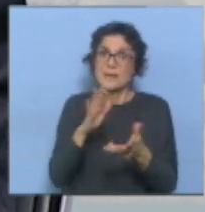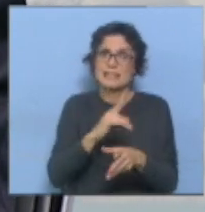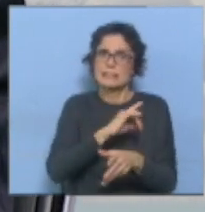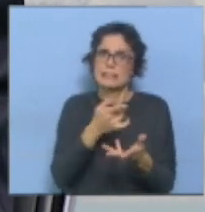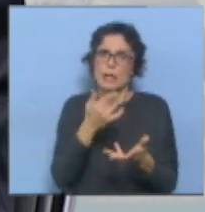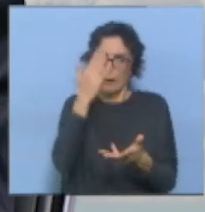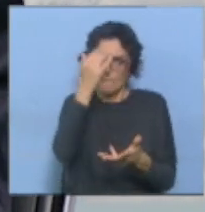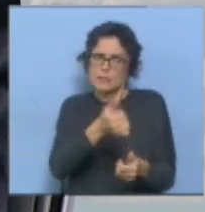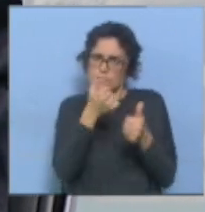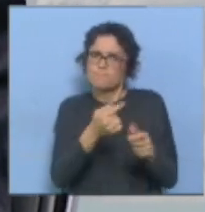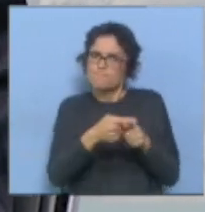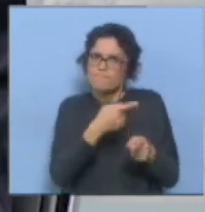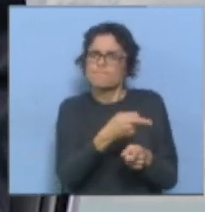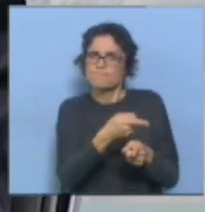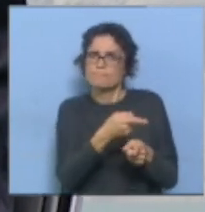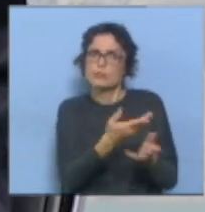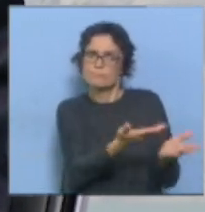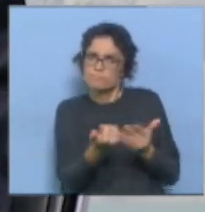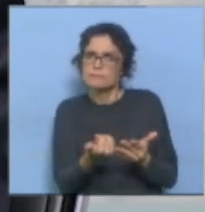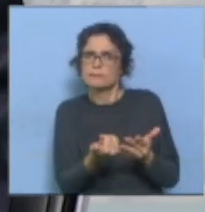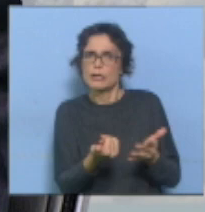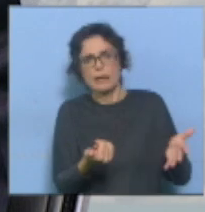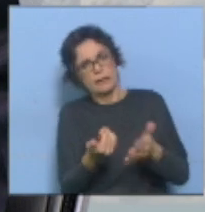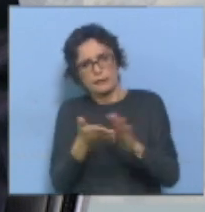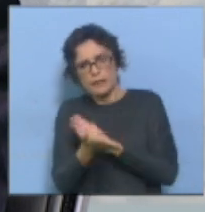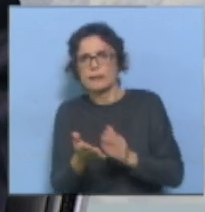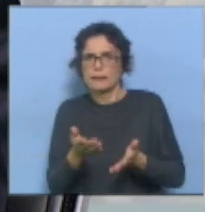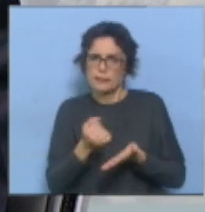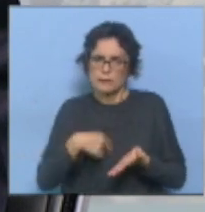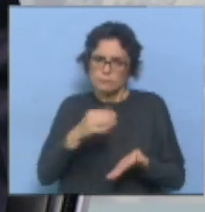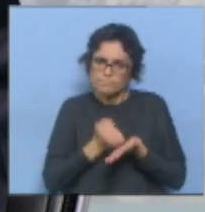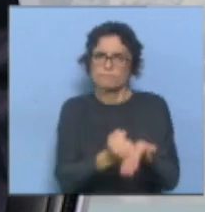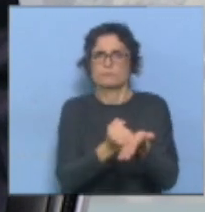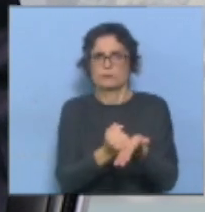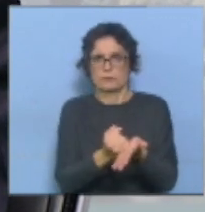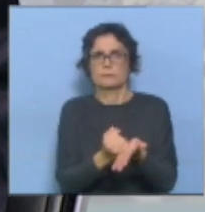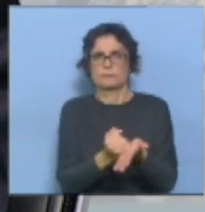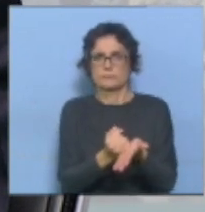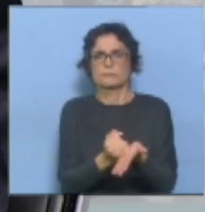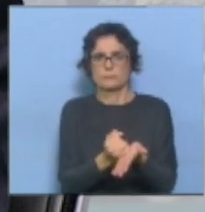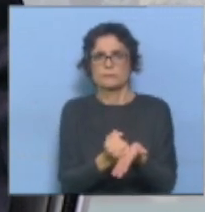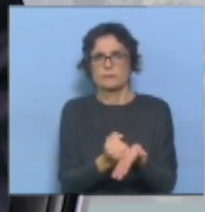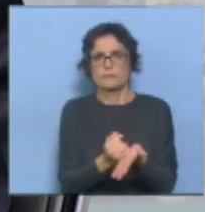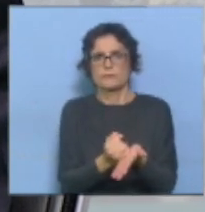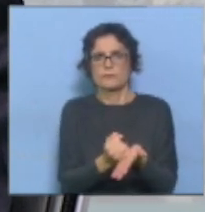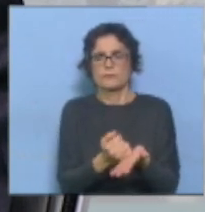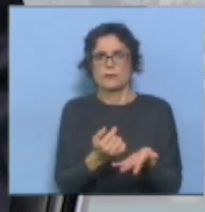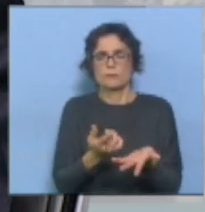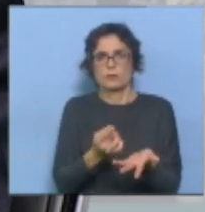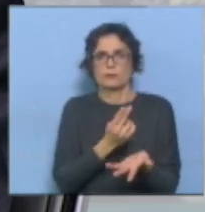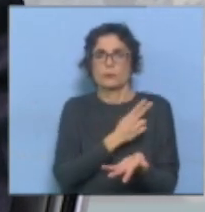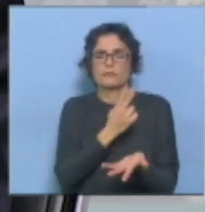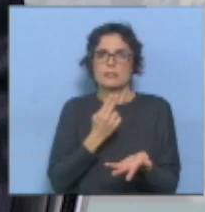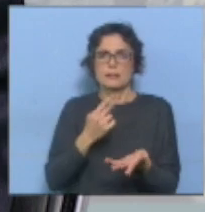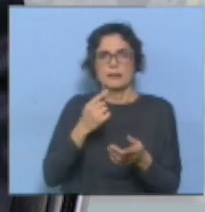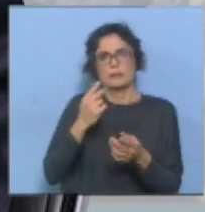interessantíssimo a ser apoiado e desenvolvido para a universidade ser mais aquilo que ela é chamada a ser em